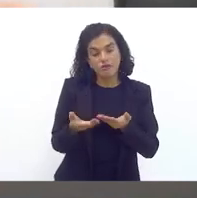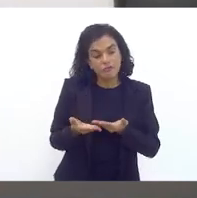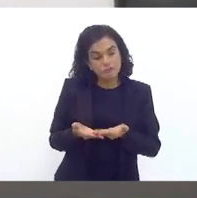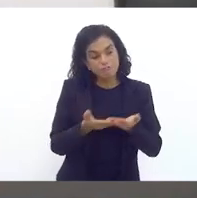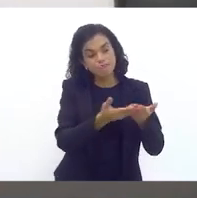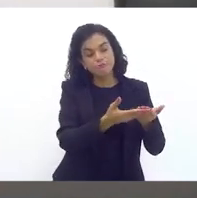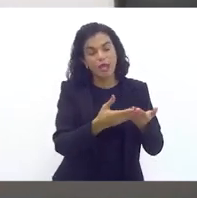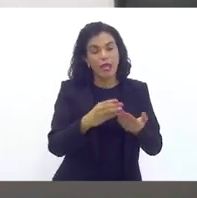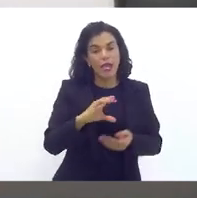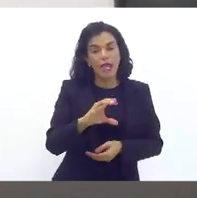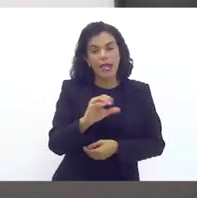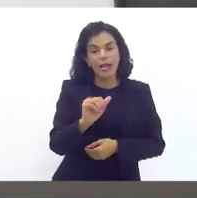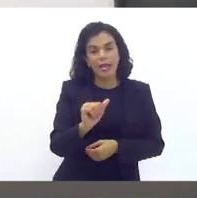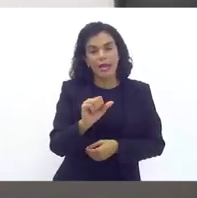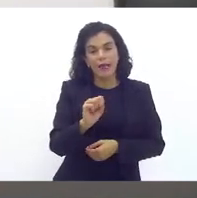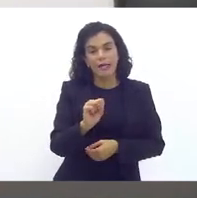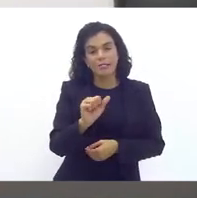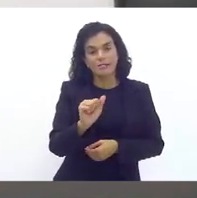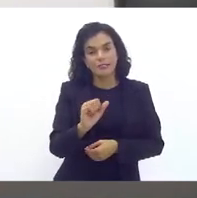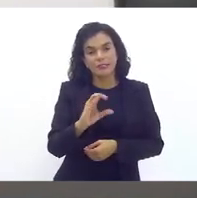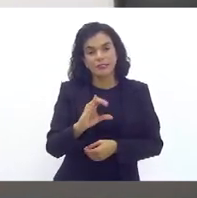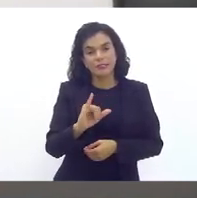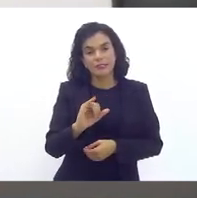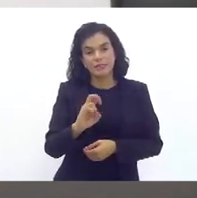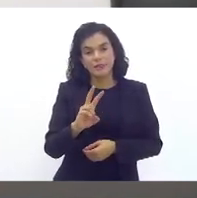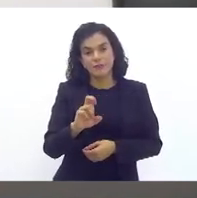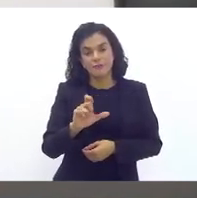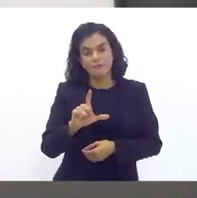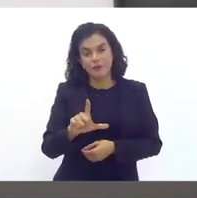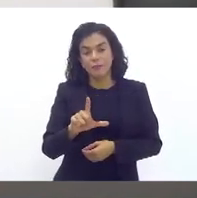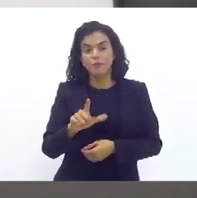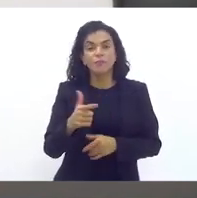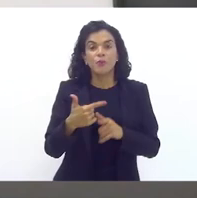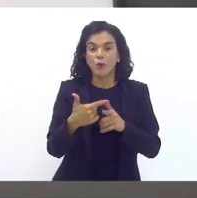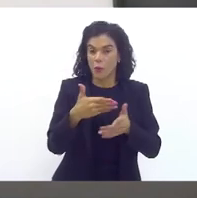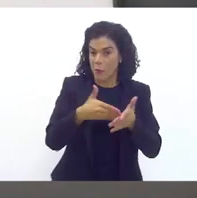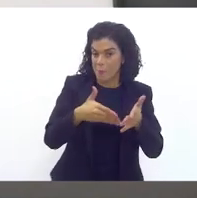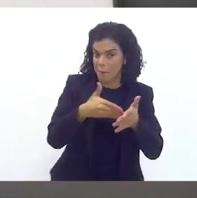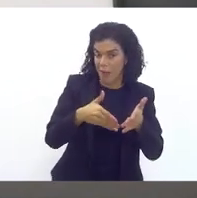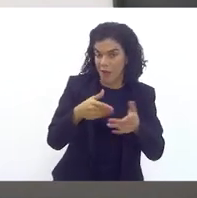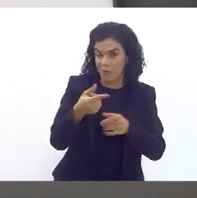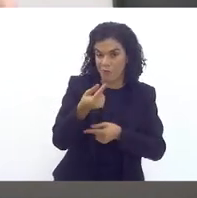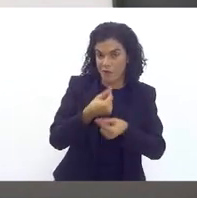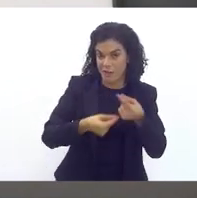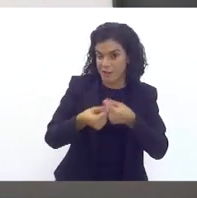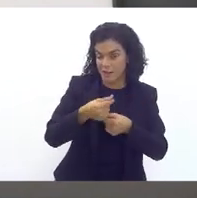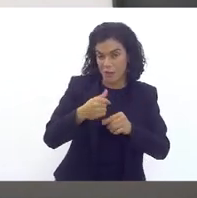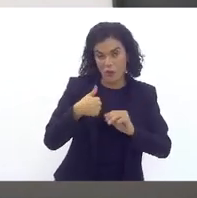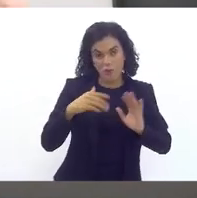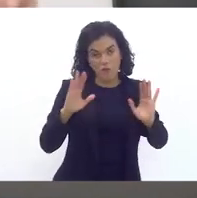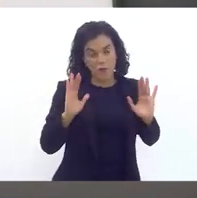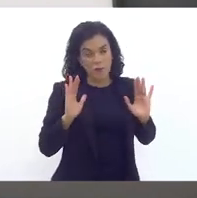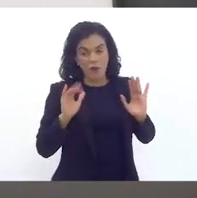Civil, porque quem fez o impacto financeiro de tudo não fomos nós, foi a Casa